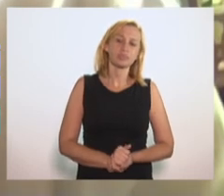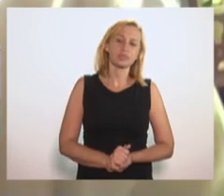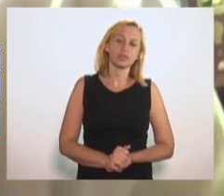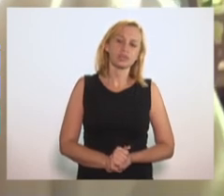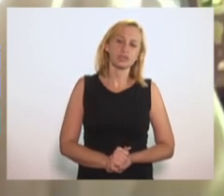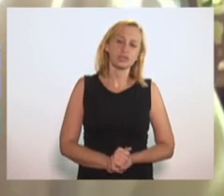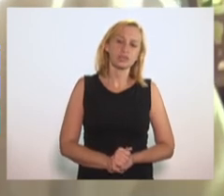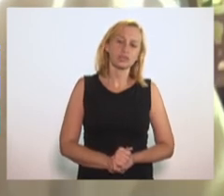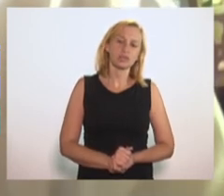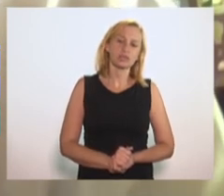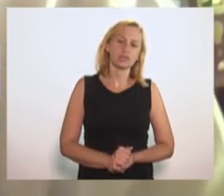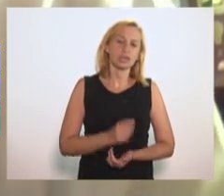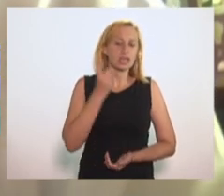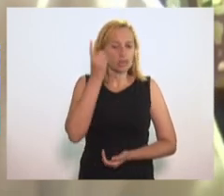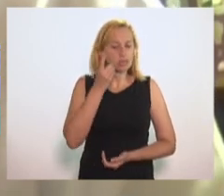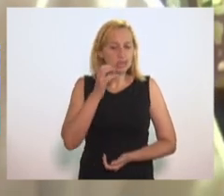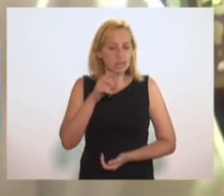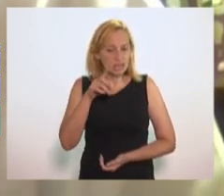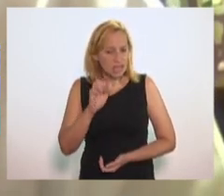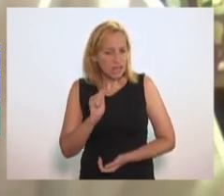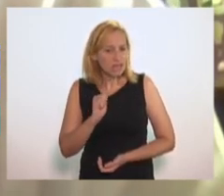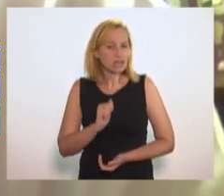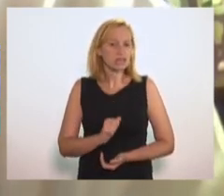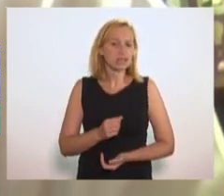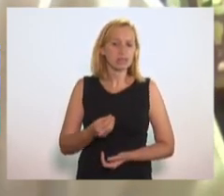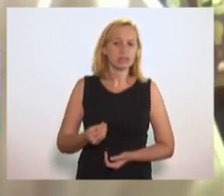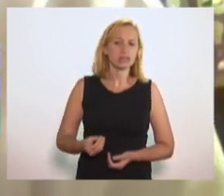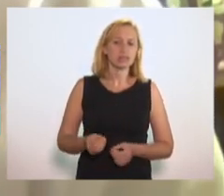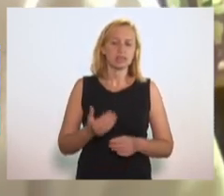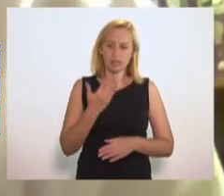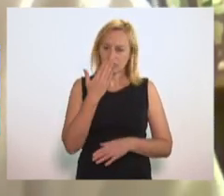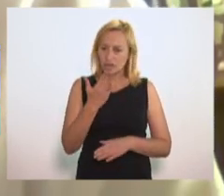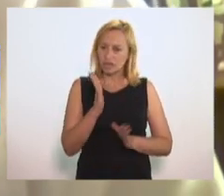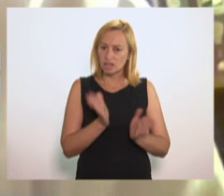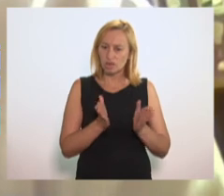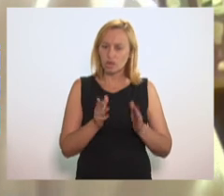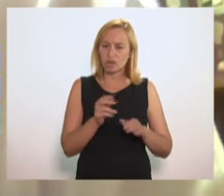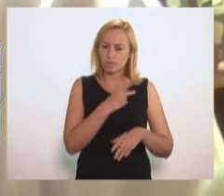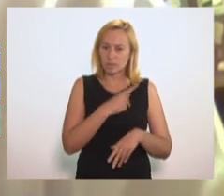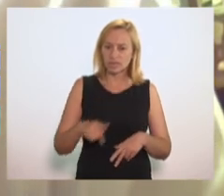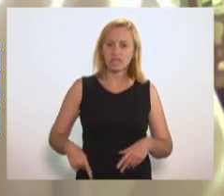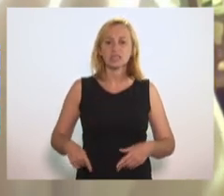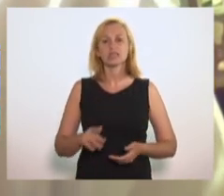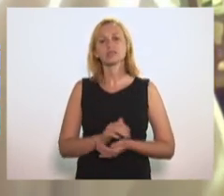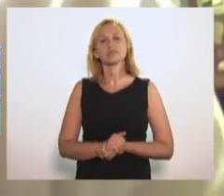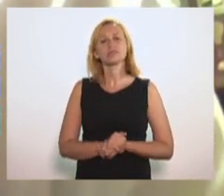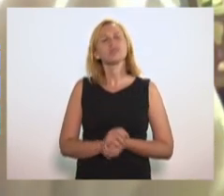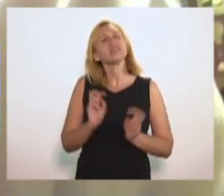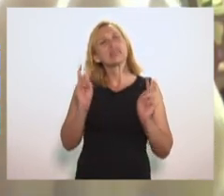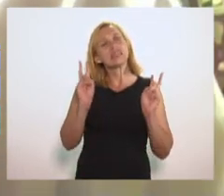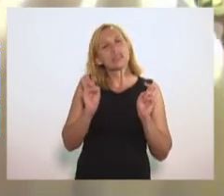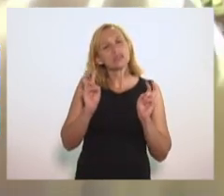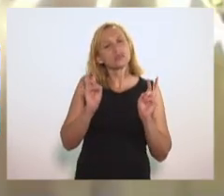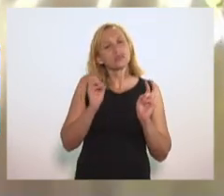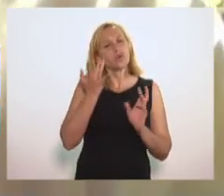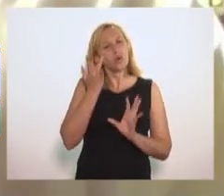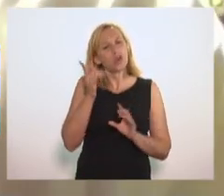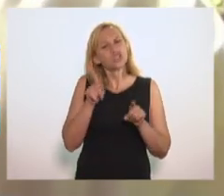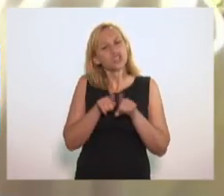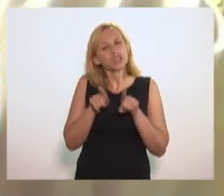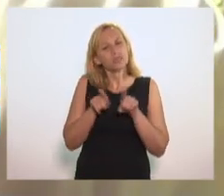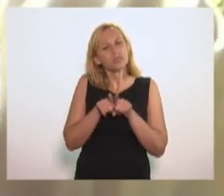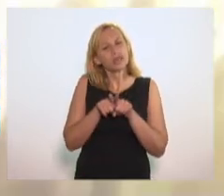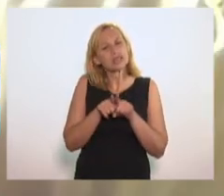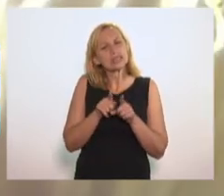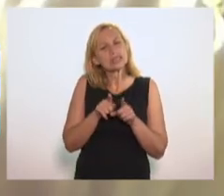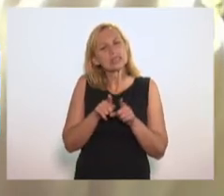caríssima deputada Sérgio Jordão que está hoje à frente agora na presidência essa questão acho que também envolve